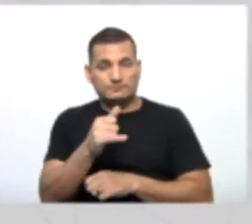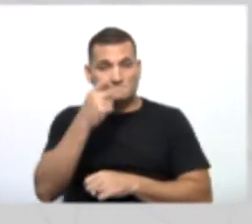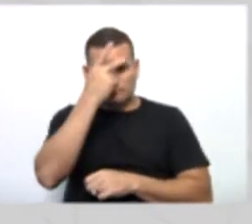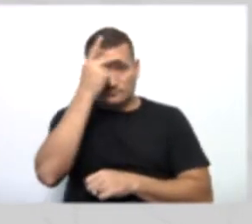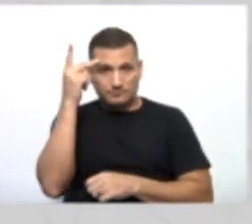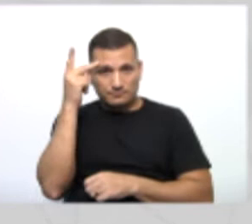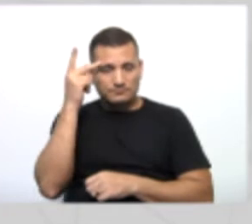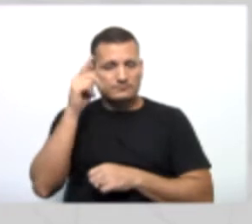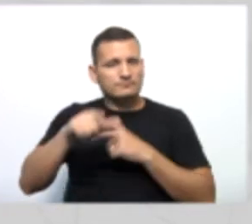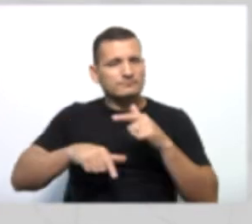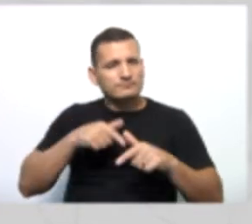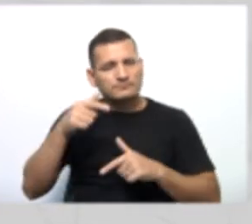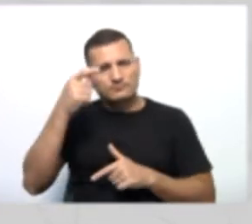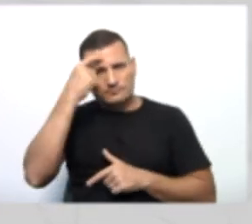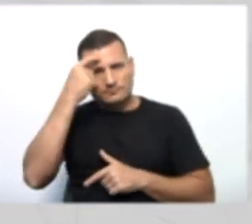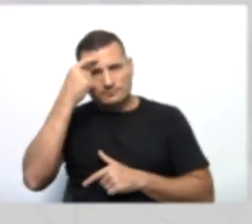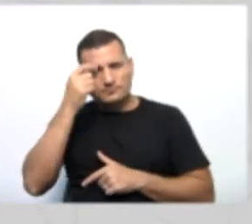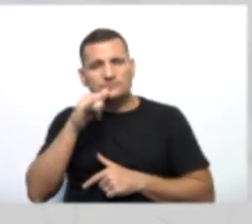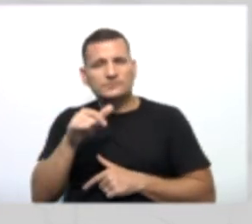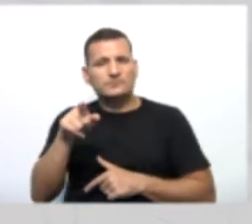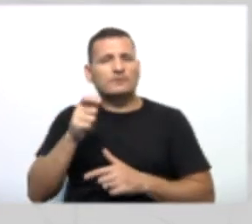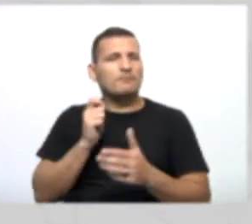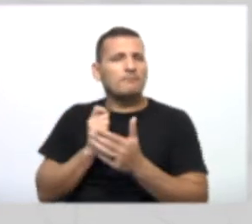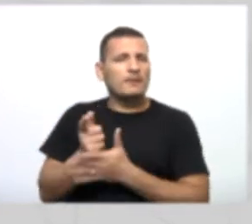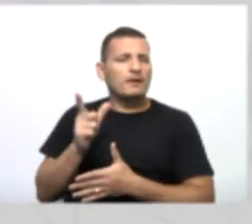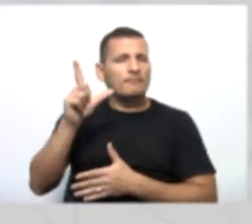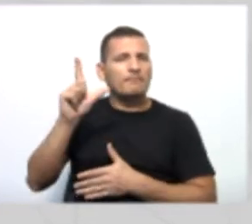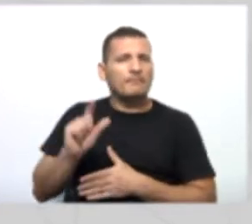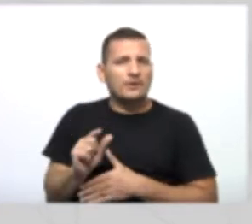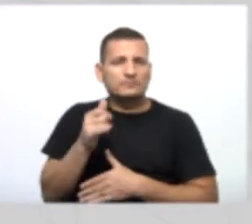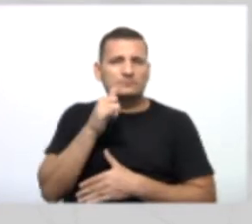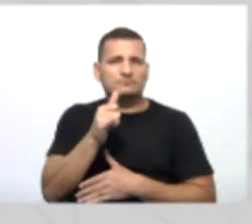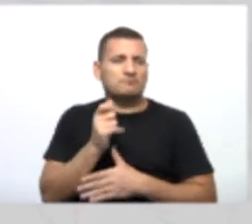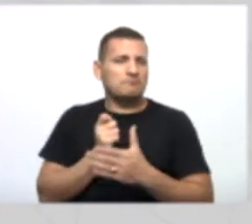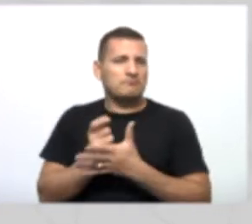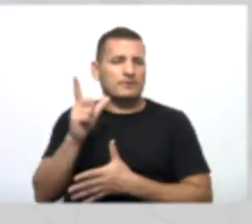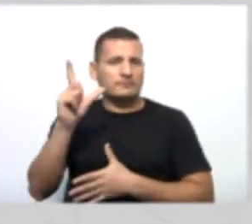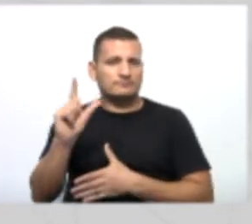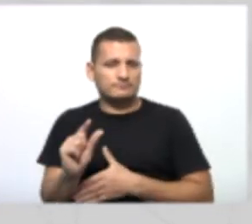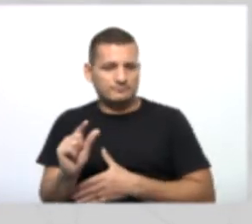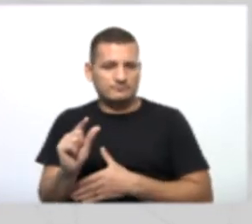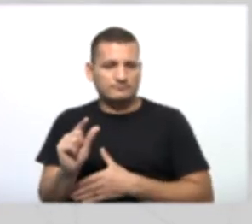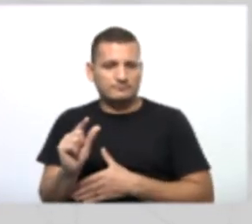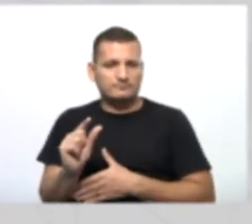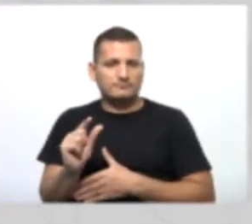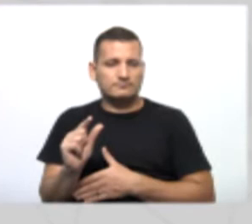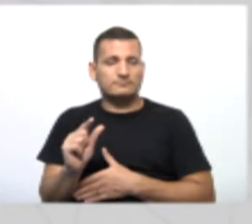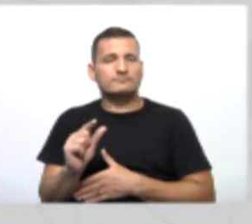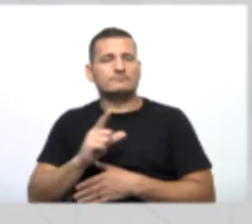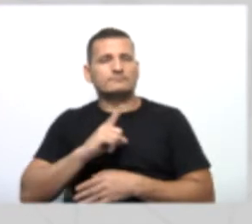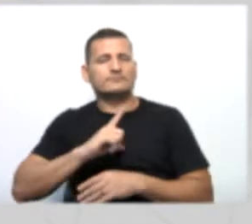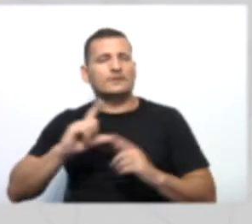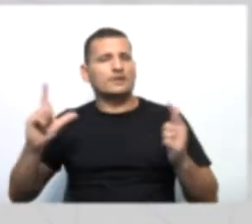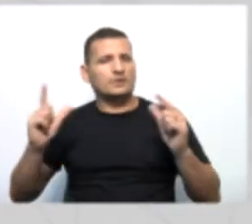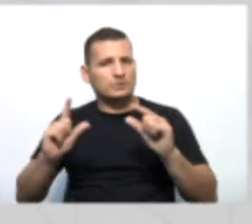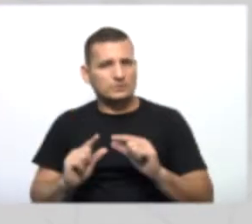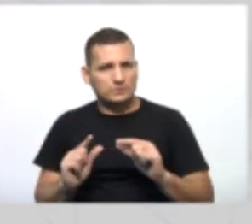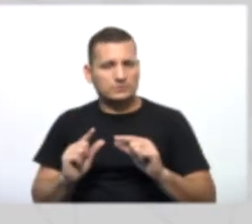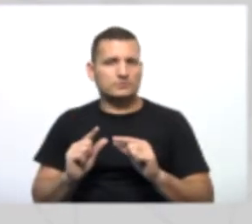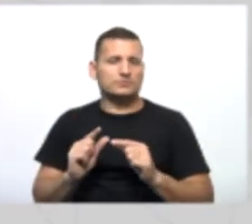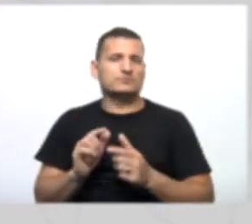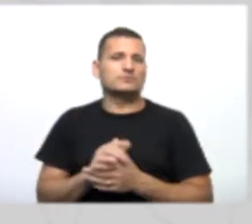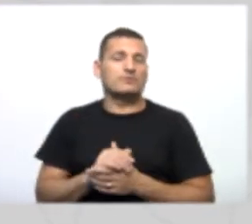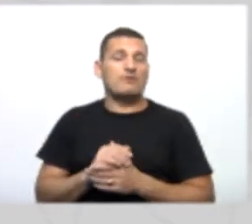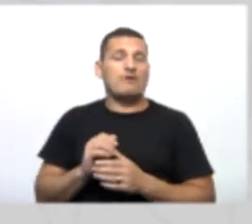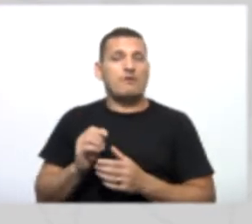com consciência de energia, ela paga, por exemplo, menos conta elétrica, menos conta de energia, com isso, reduz os custos, tá certo? E